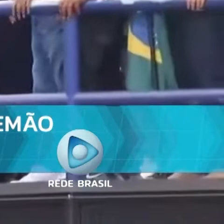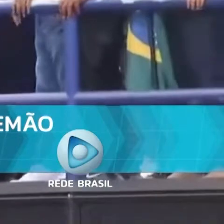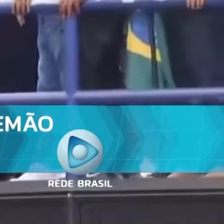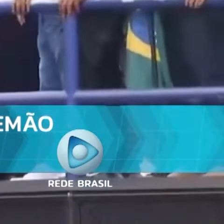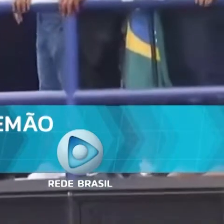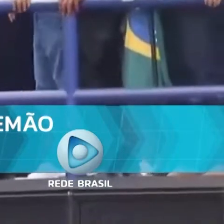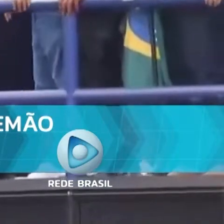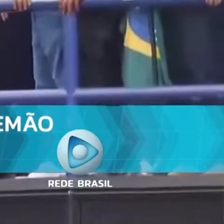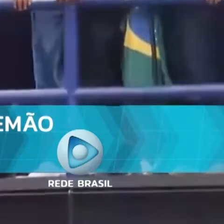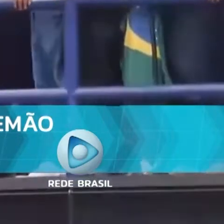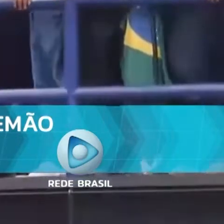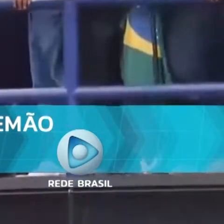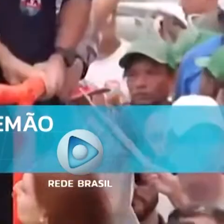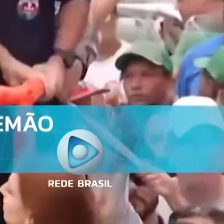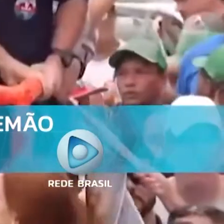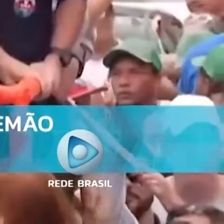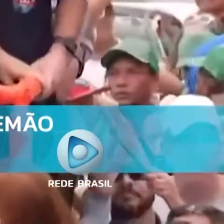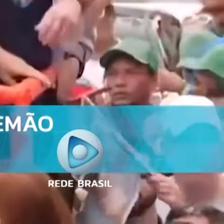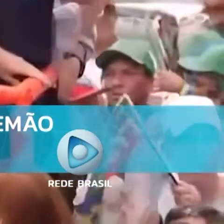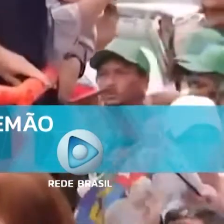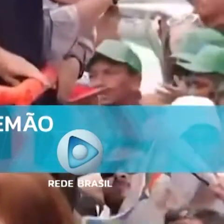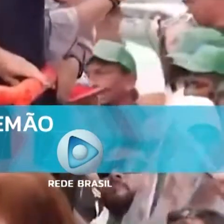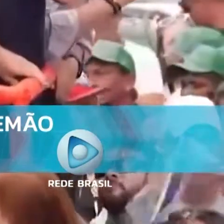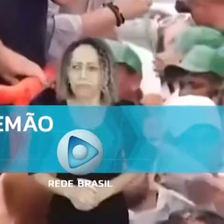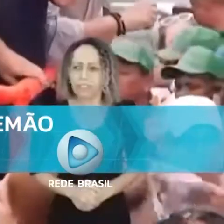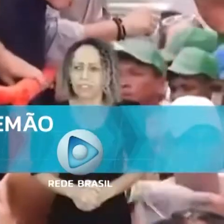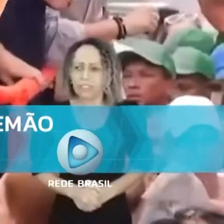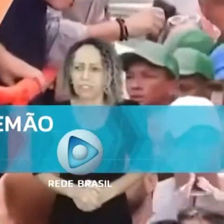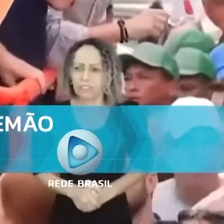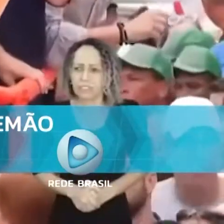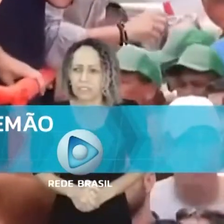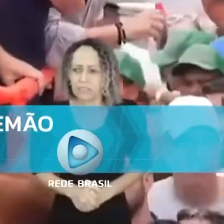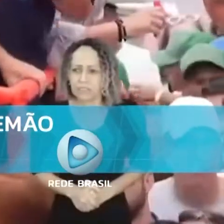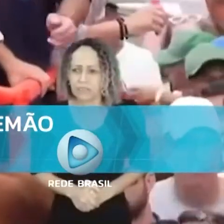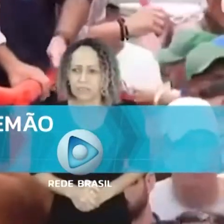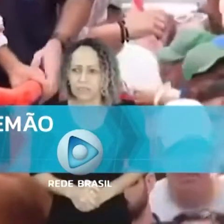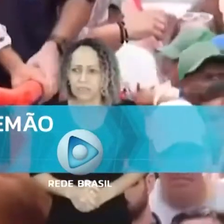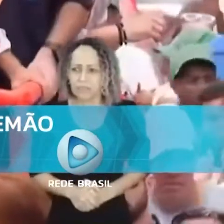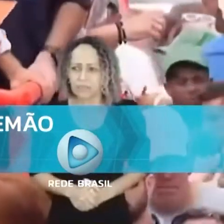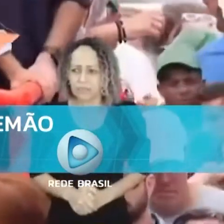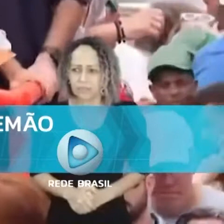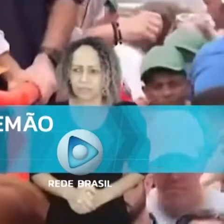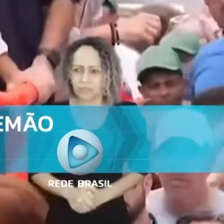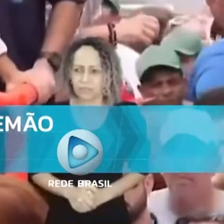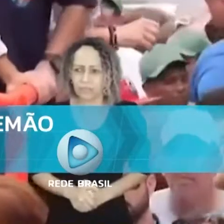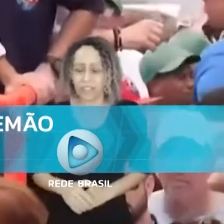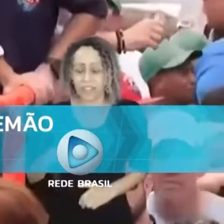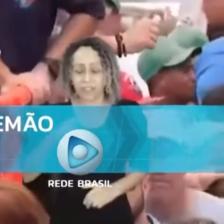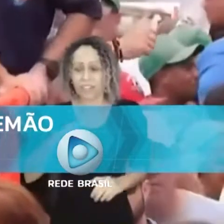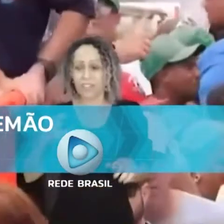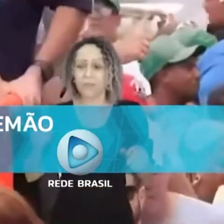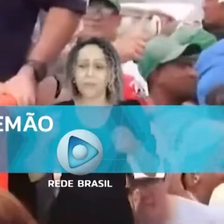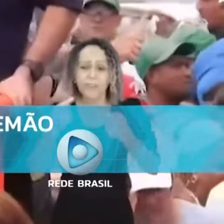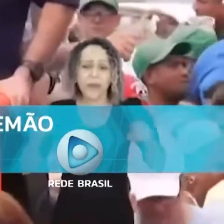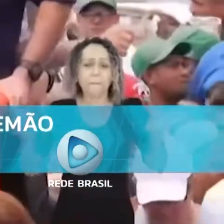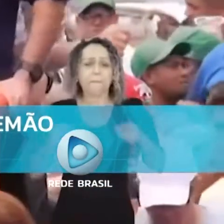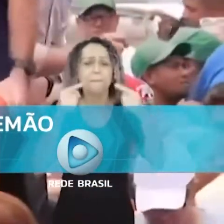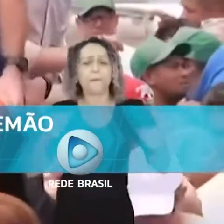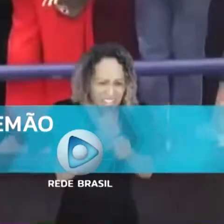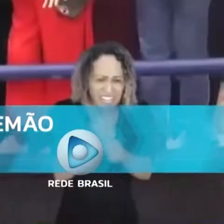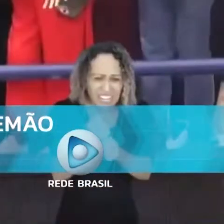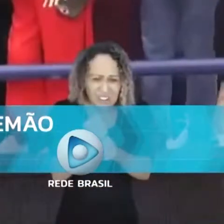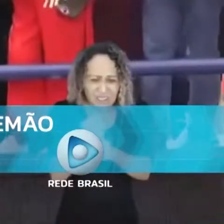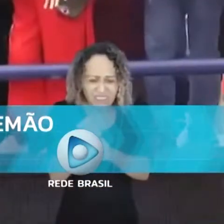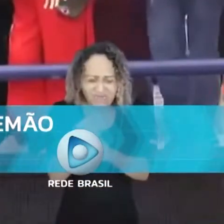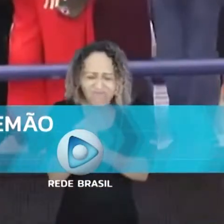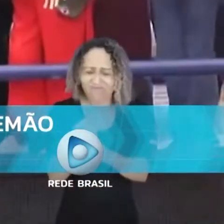Voz das Comunidades. Durante seu discurso, Lula desafiou Os seus apoiadores a encontrar obras de Jair Bolsonaro